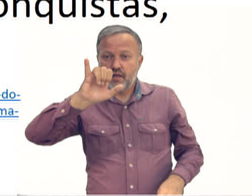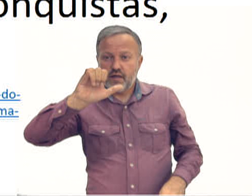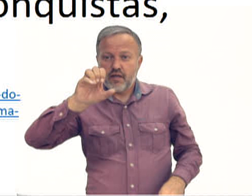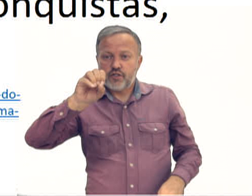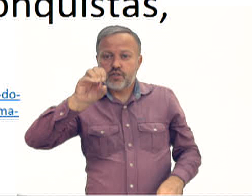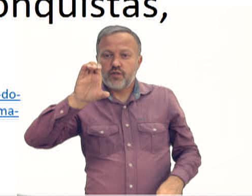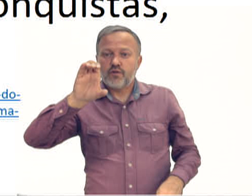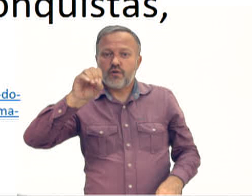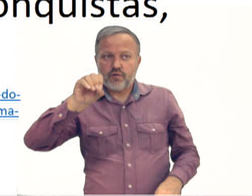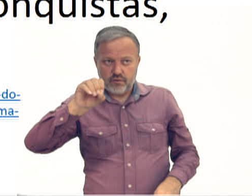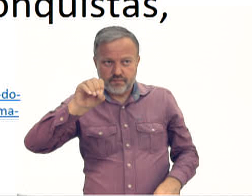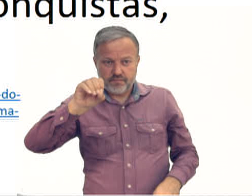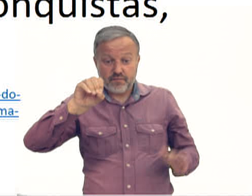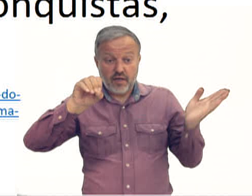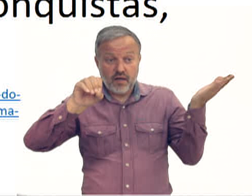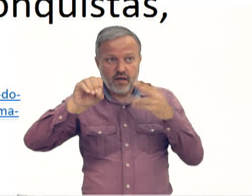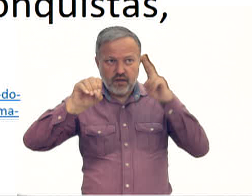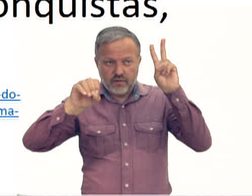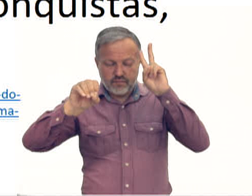Agora, suas histórias falam sobre